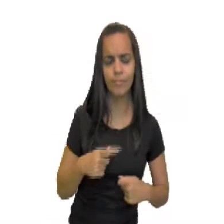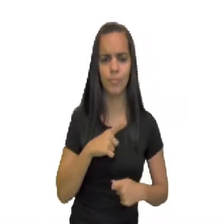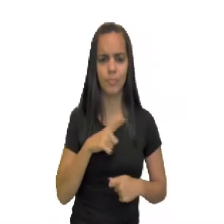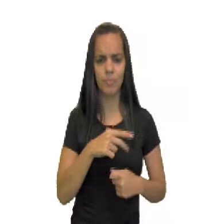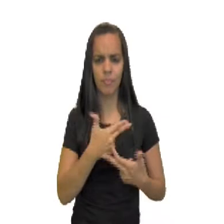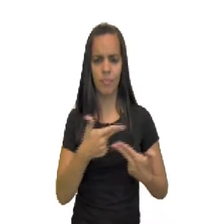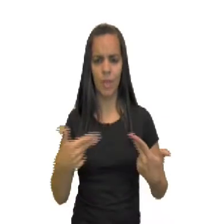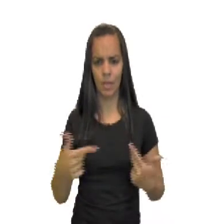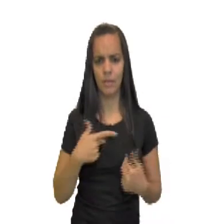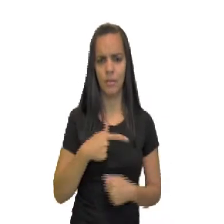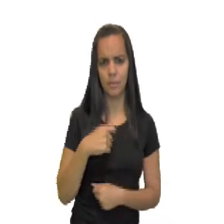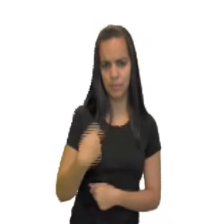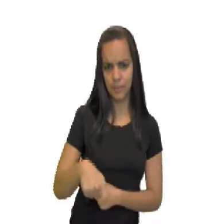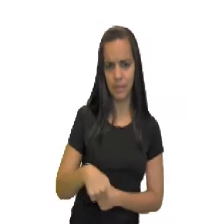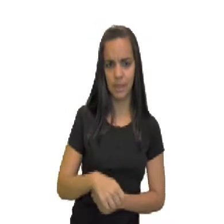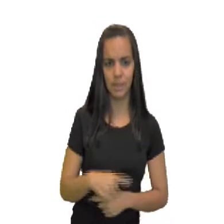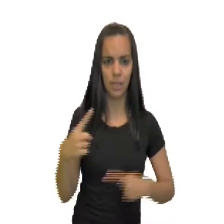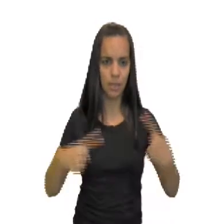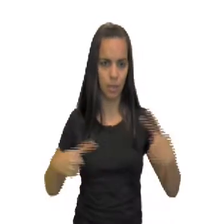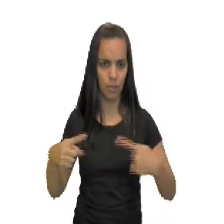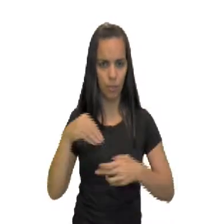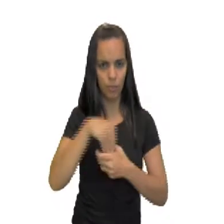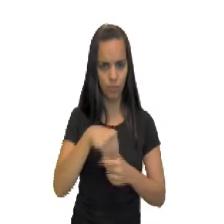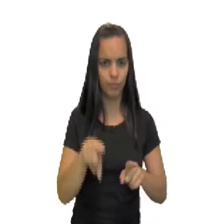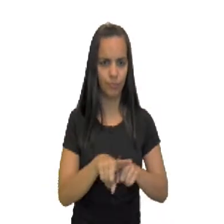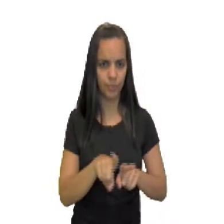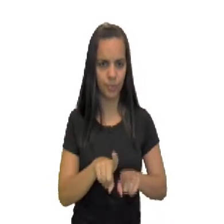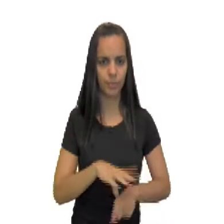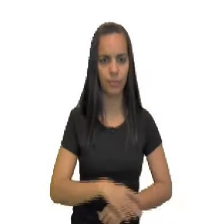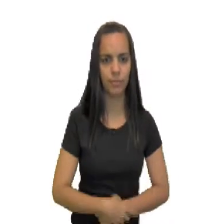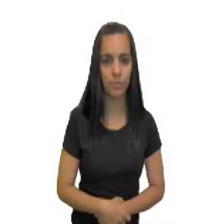escolhas. Na tela está